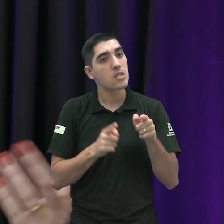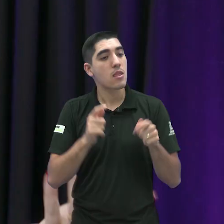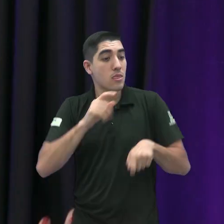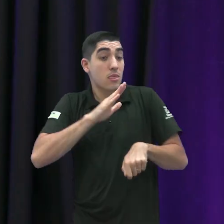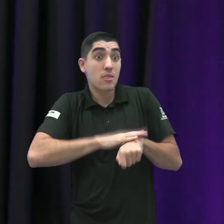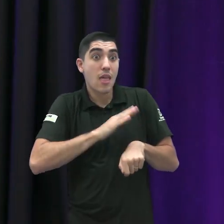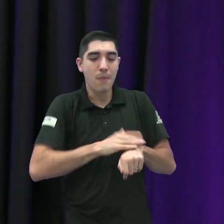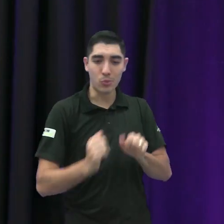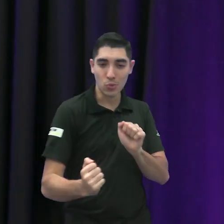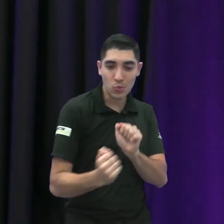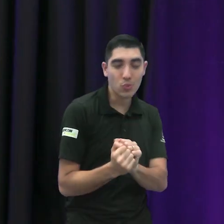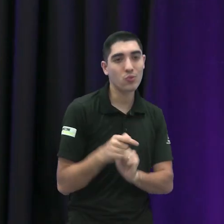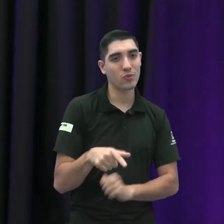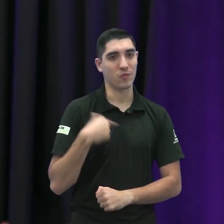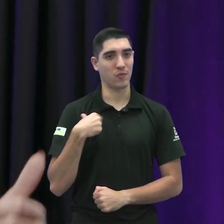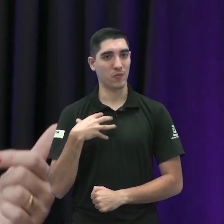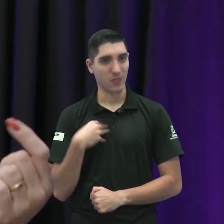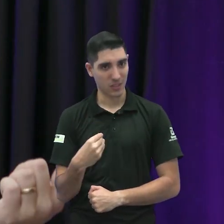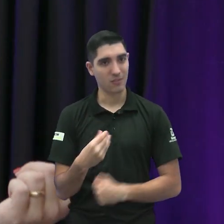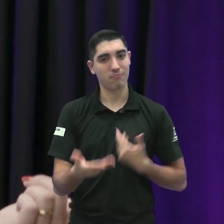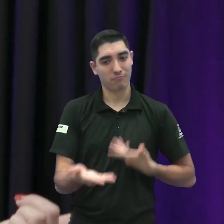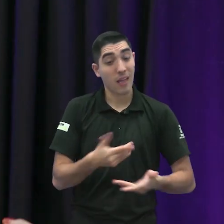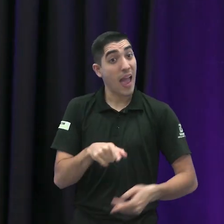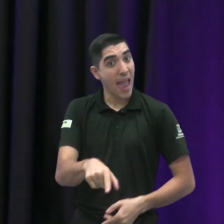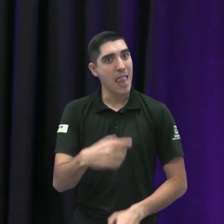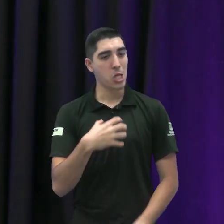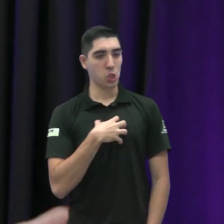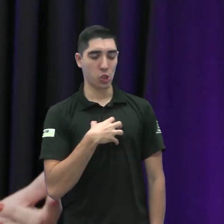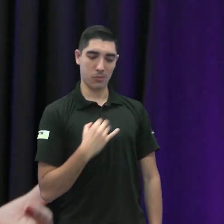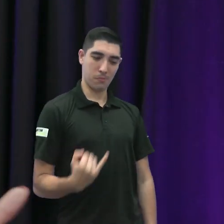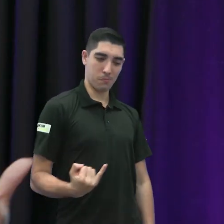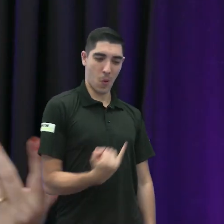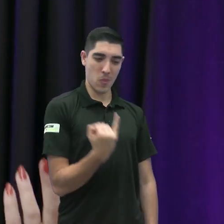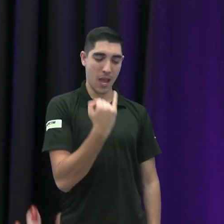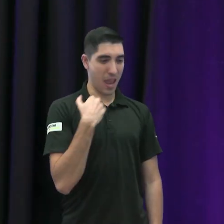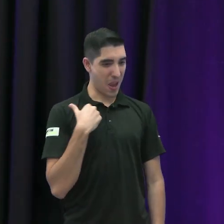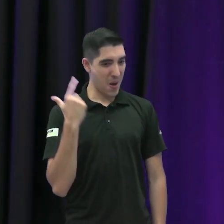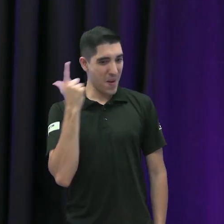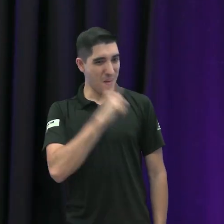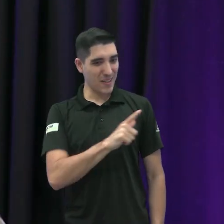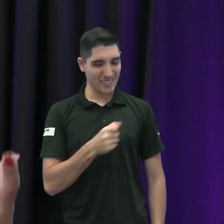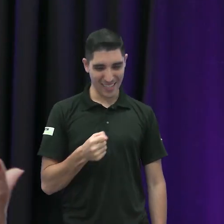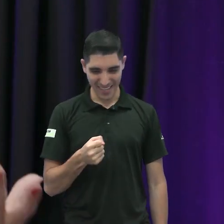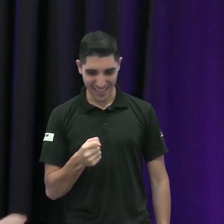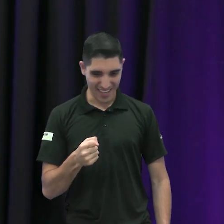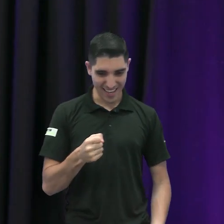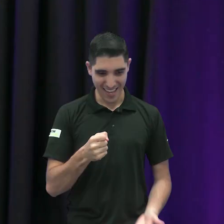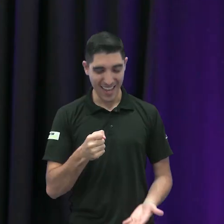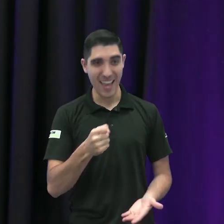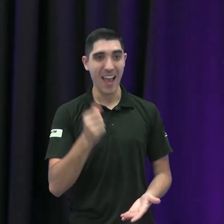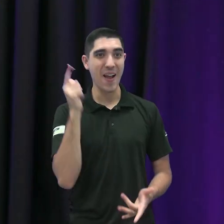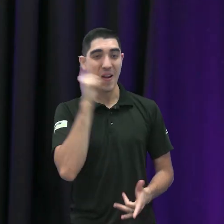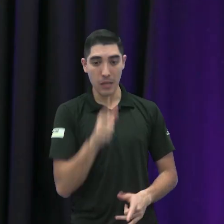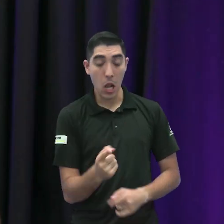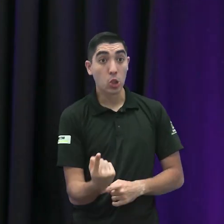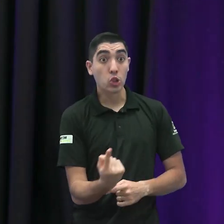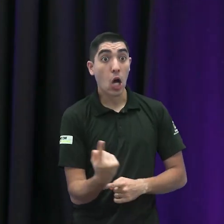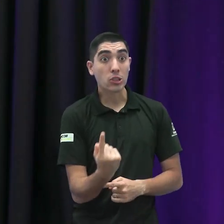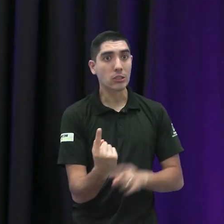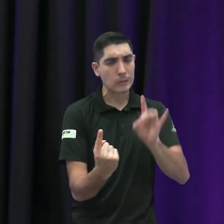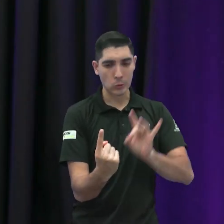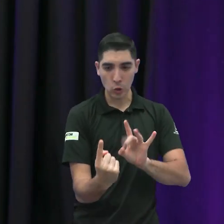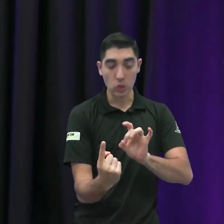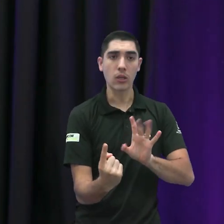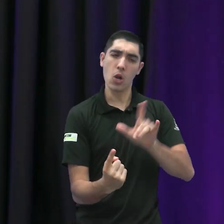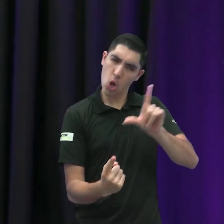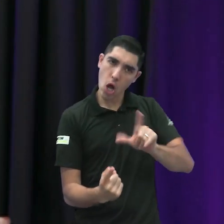ter tempo de qualidade com essa criança. Essa criança vai se sentir importante diante do feito por mim, quando ela conseguir fazer sozinha, claro que sempre